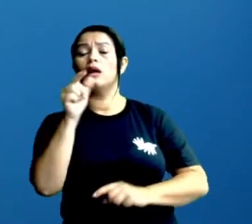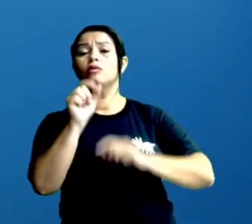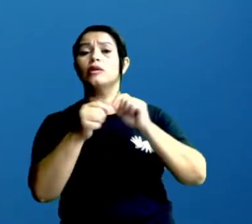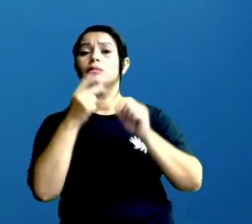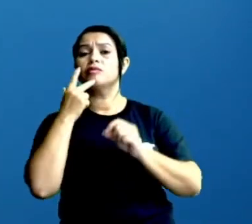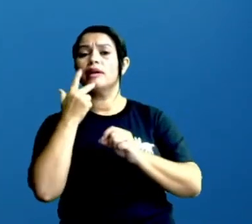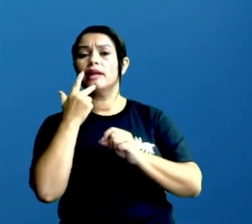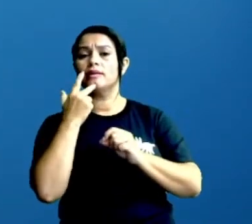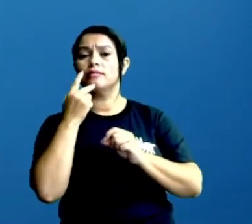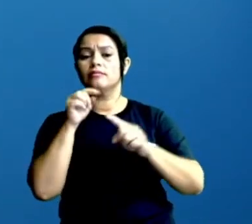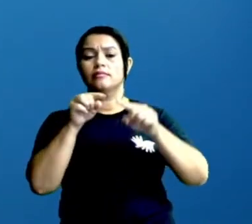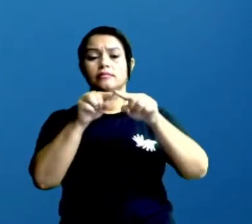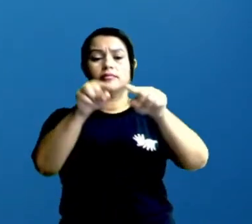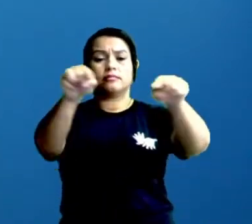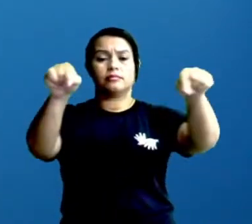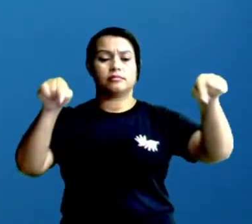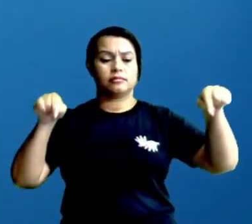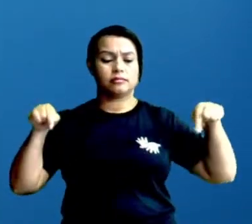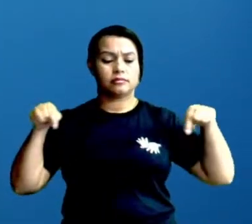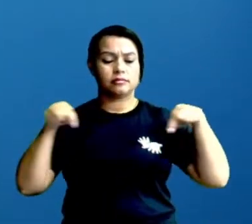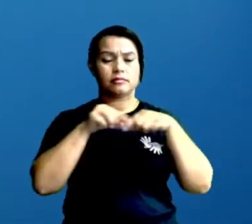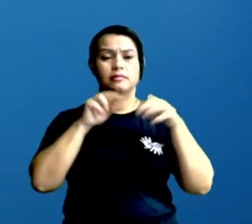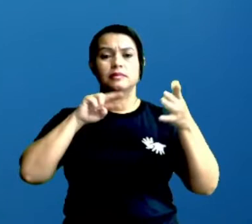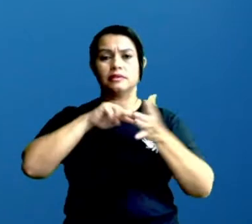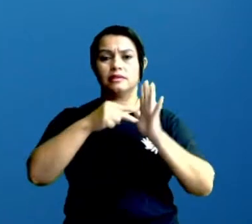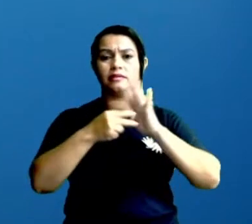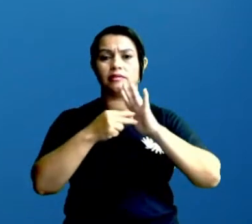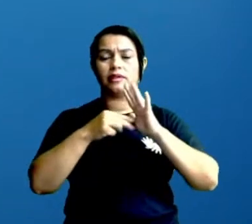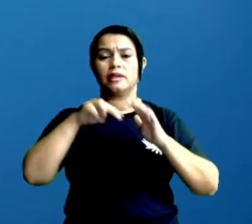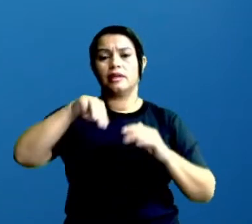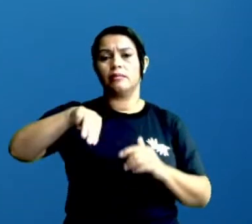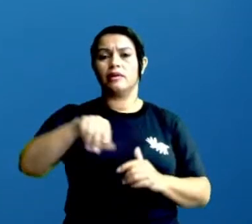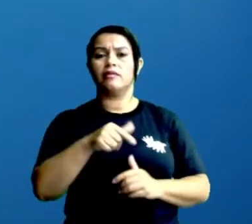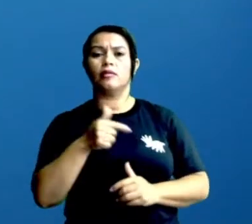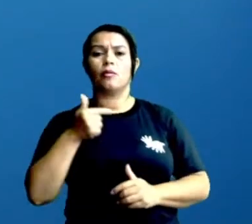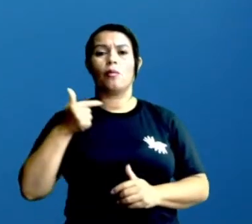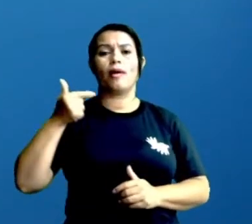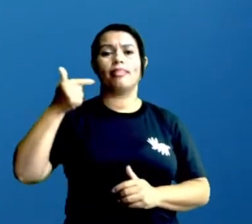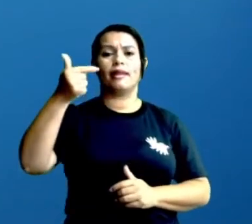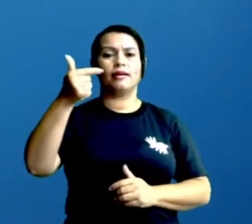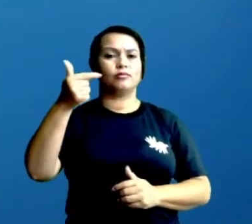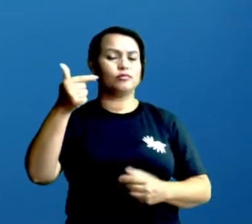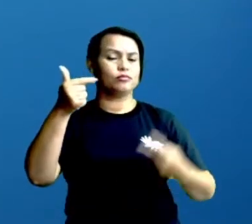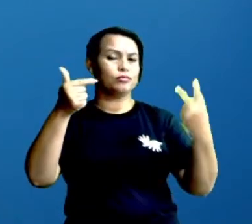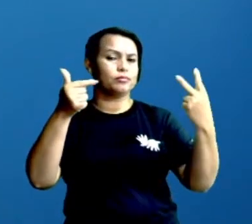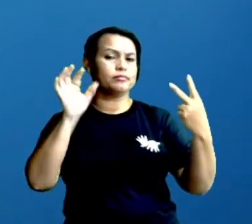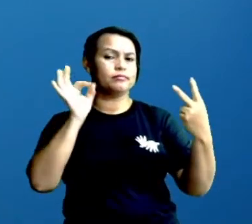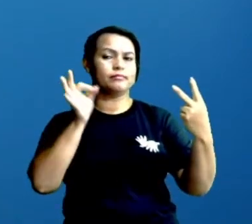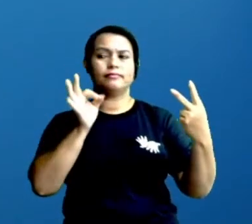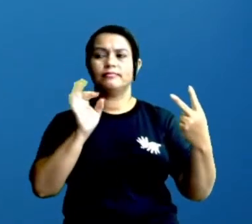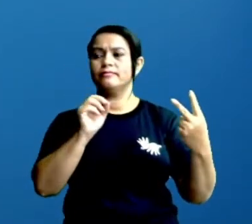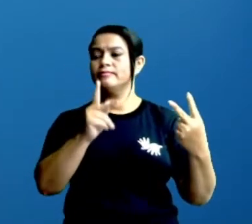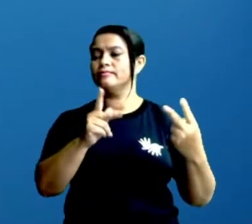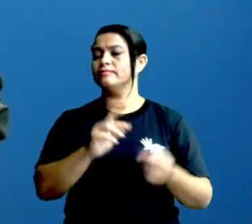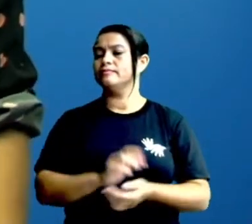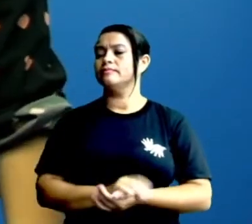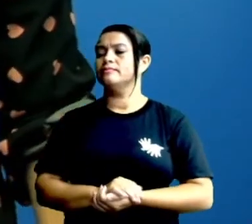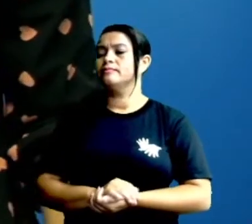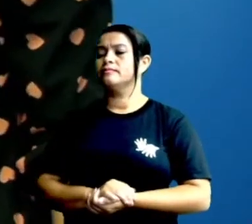estamos falando de 2 elevado ao quadrado, tá certo? O número 2, ok?